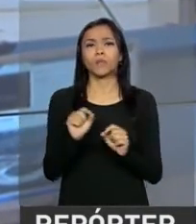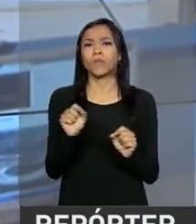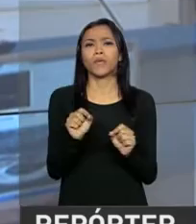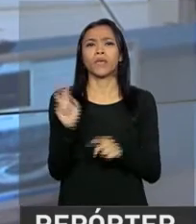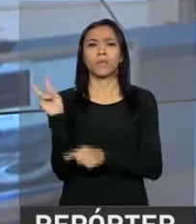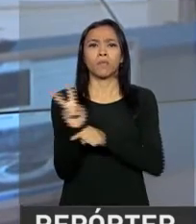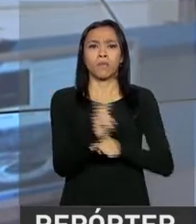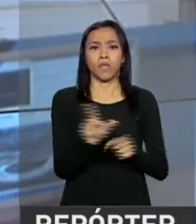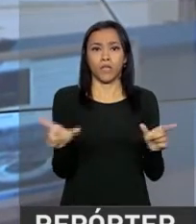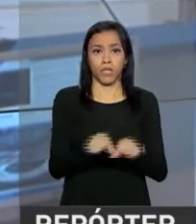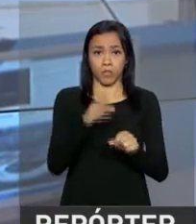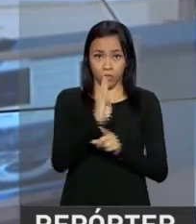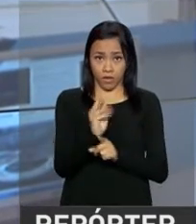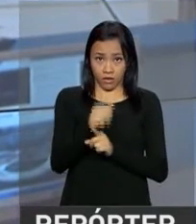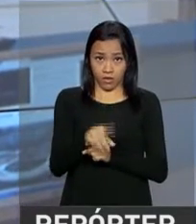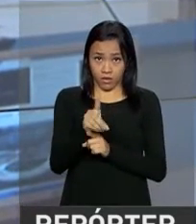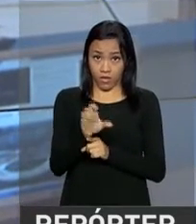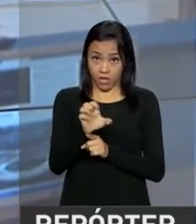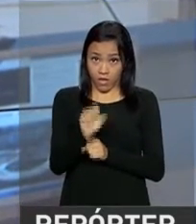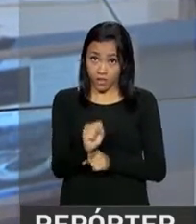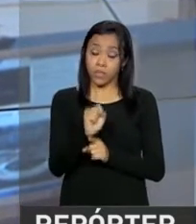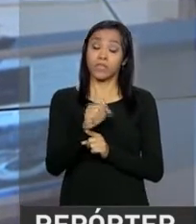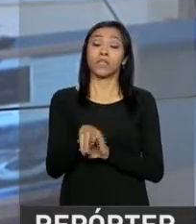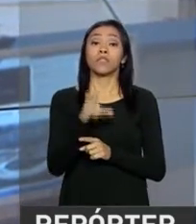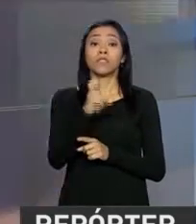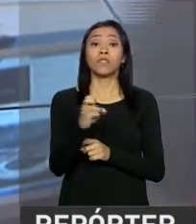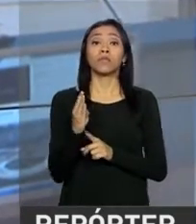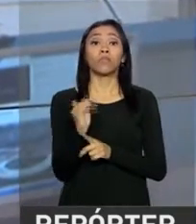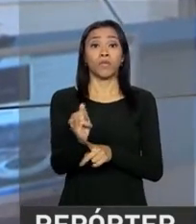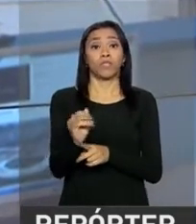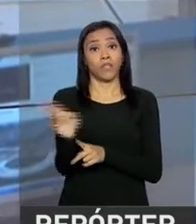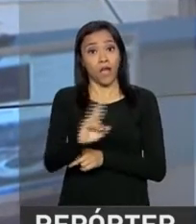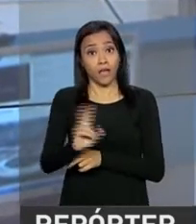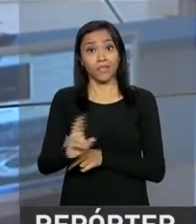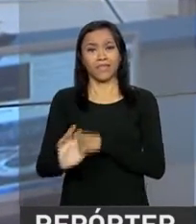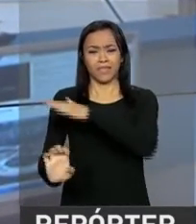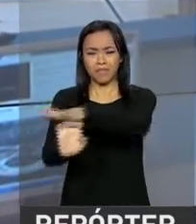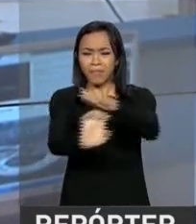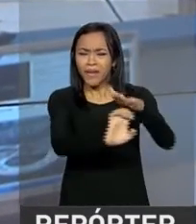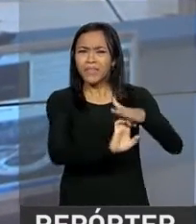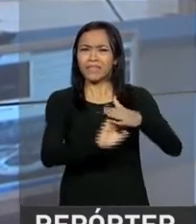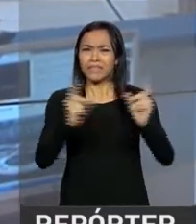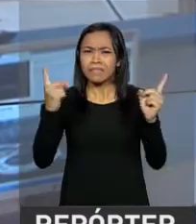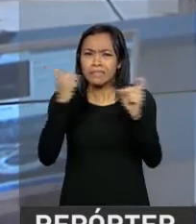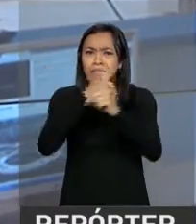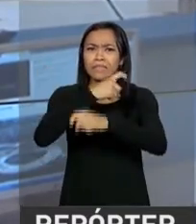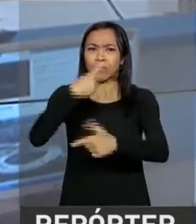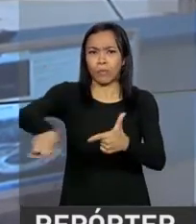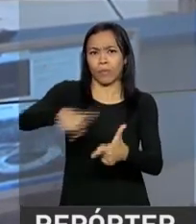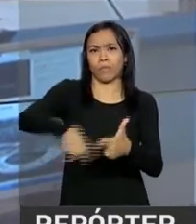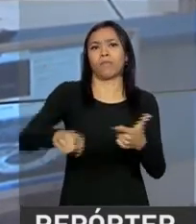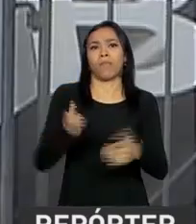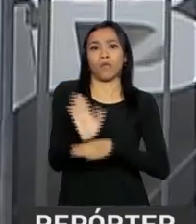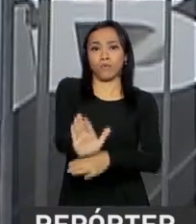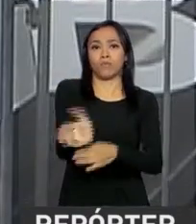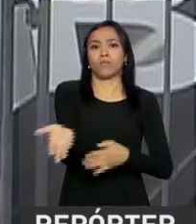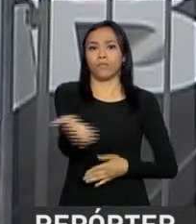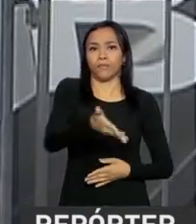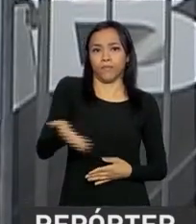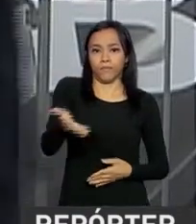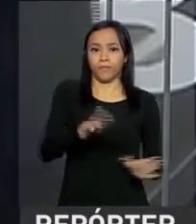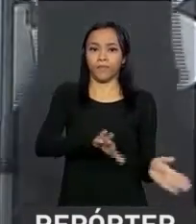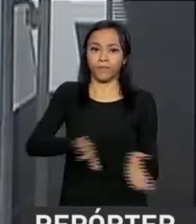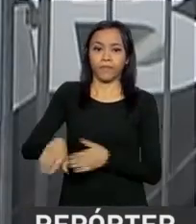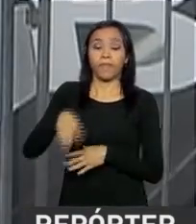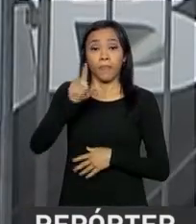no valor de R$ 5 bilhões para socorrer empresas em dificuldades. Vamos ver na reportagem.